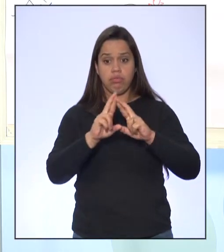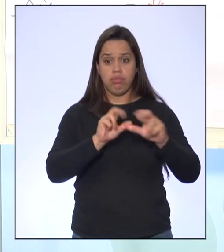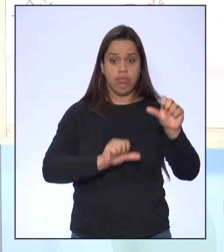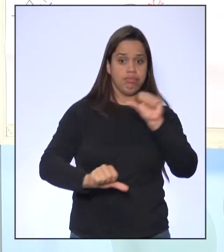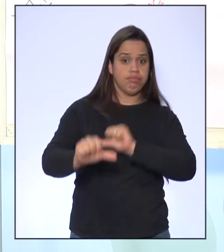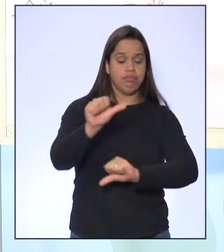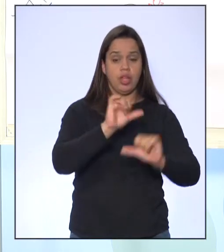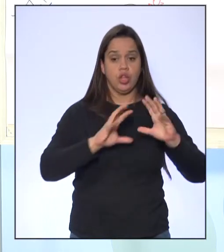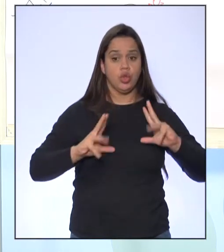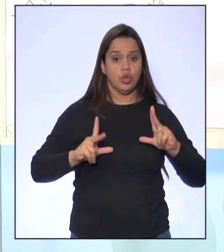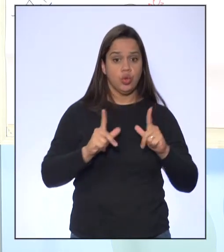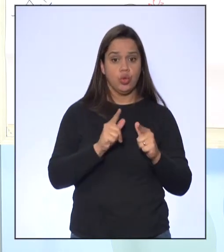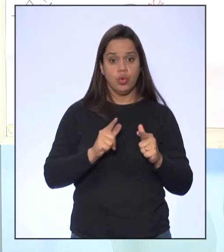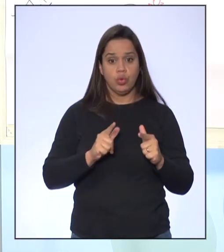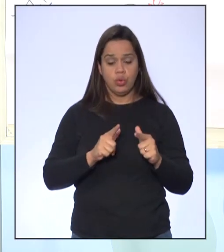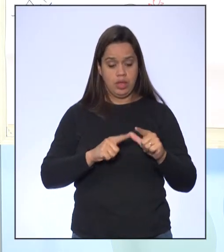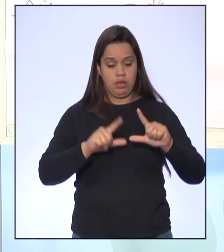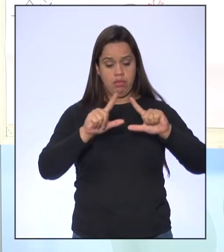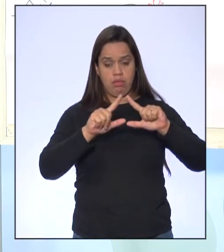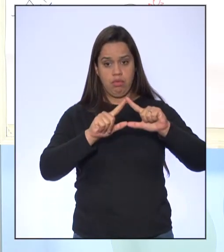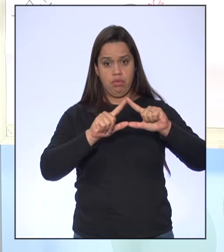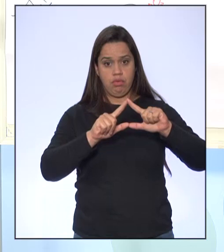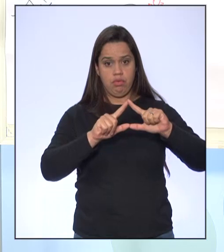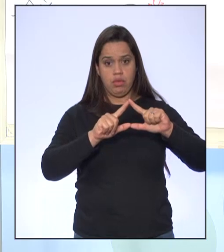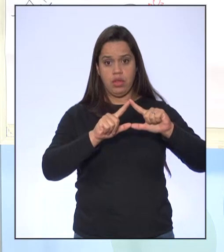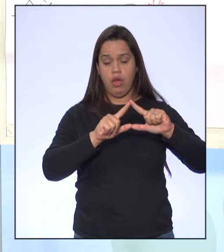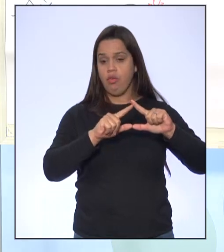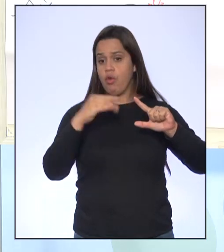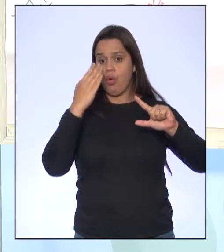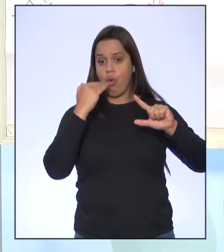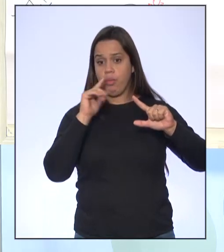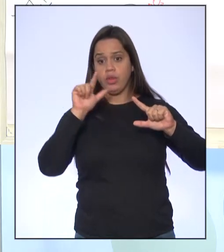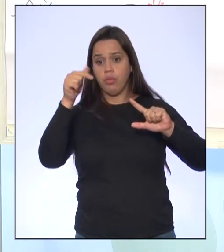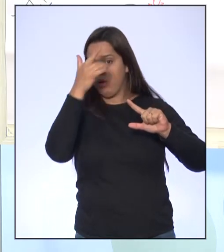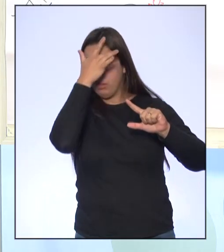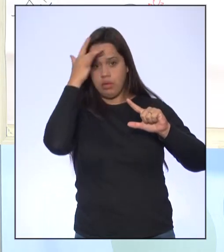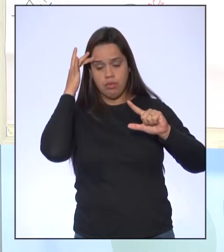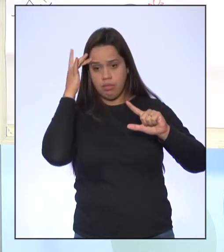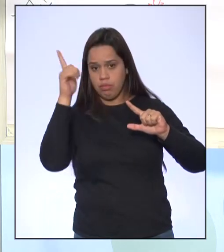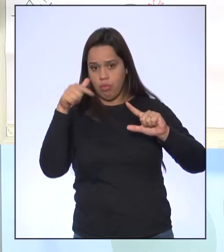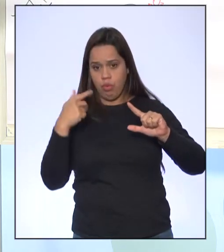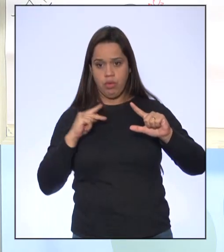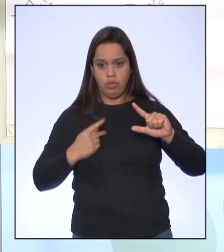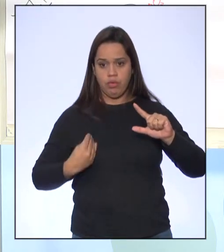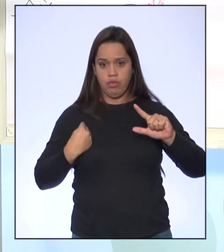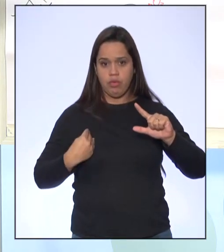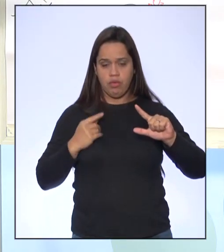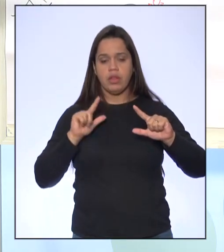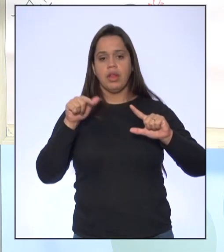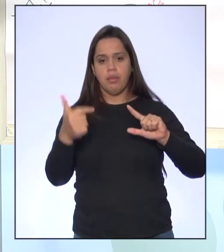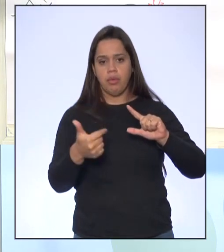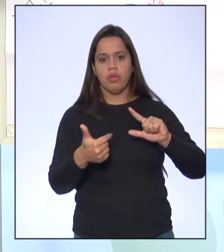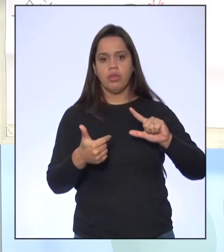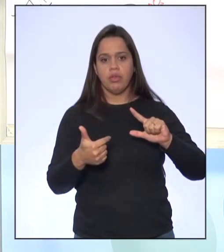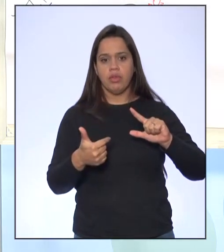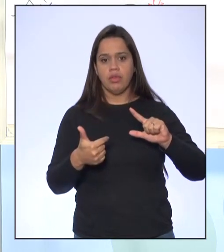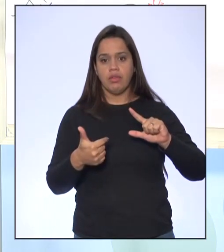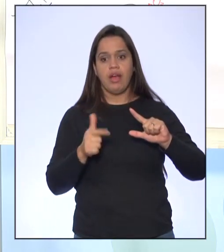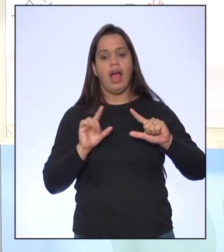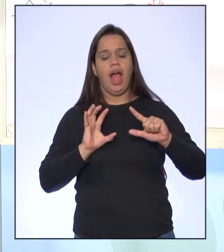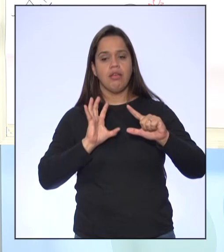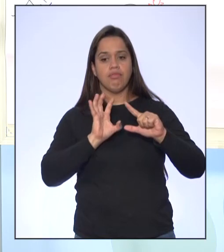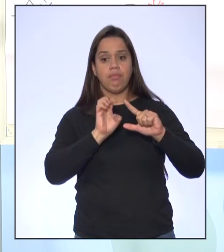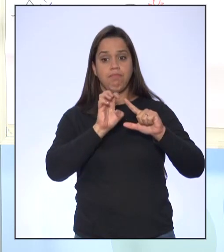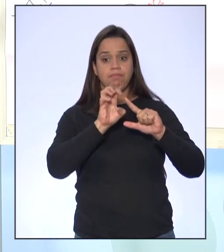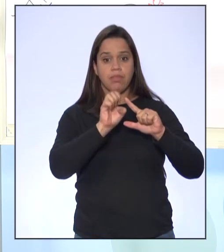não foi consumido, que não, na cadeia alimentar, que não foi devorado por um outro ser vivo, né? Uma hora vai ser, na verdade, devorado,